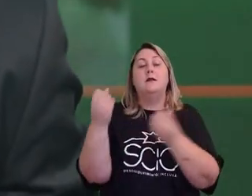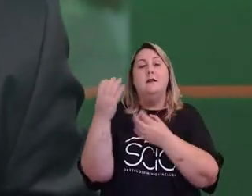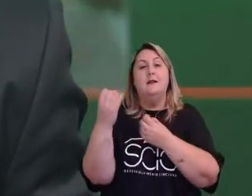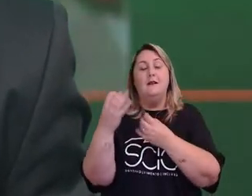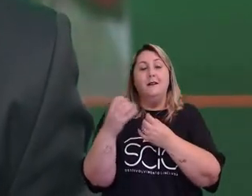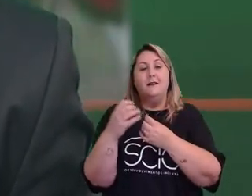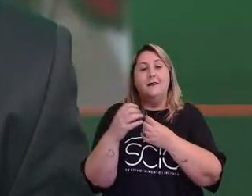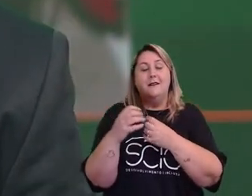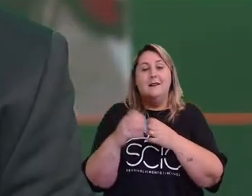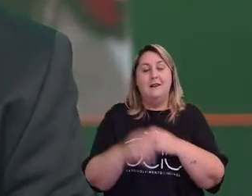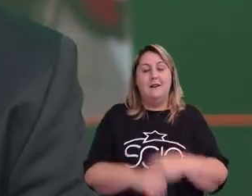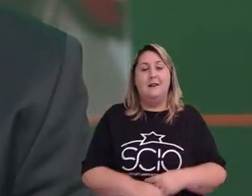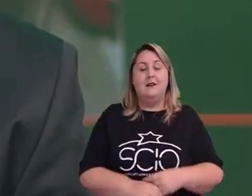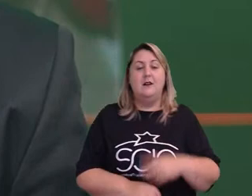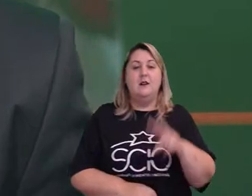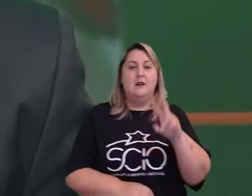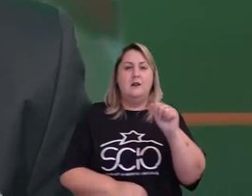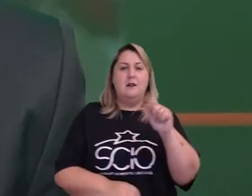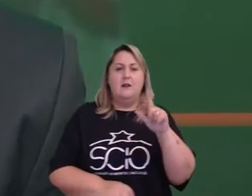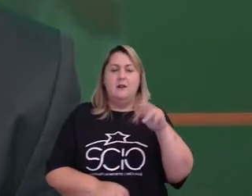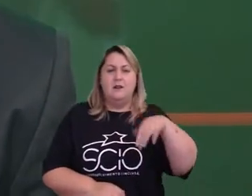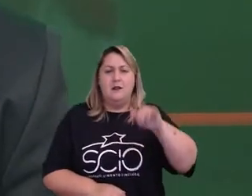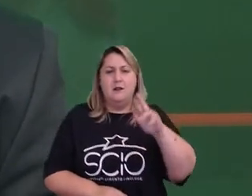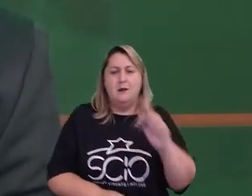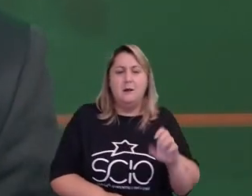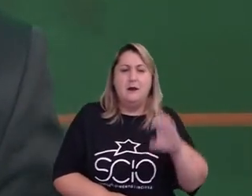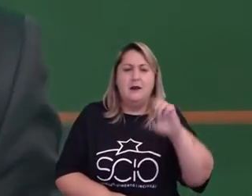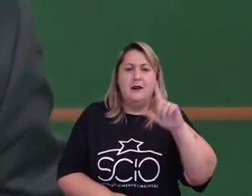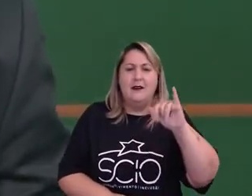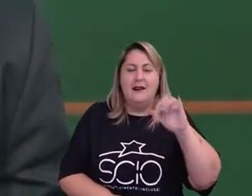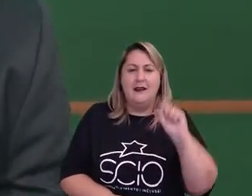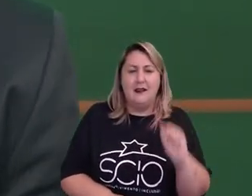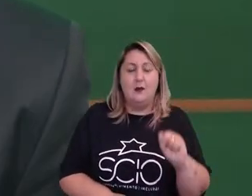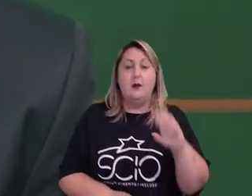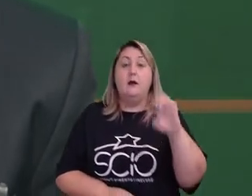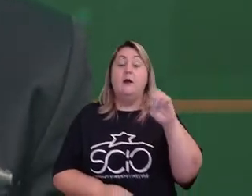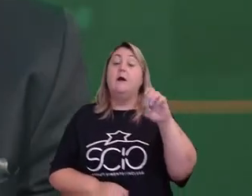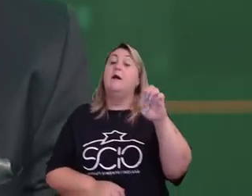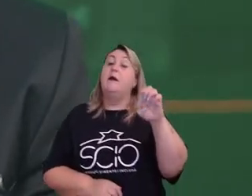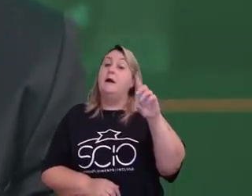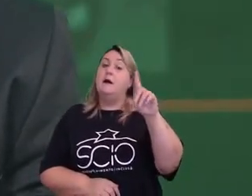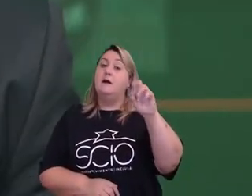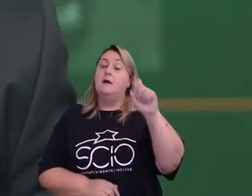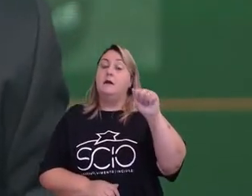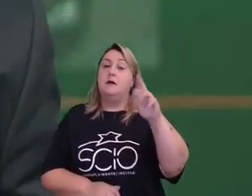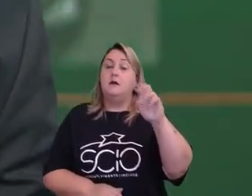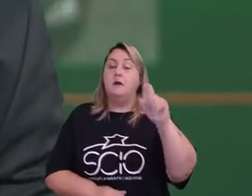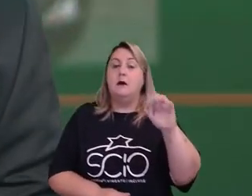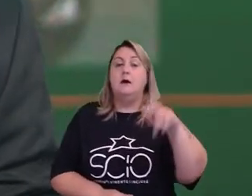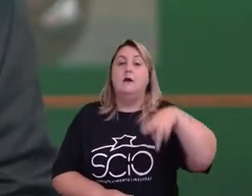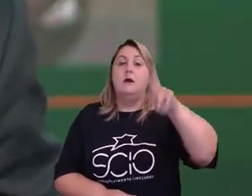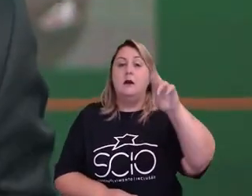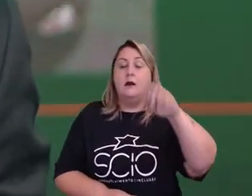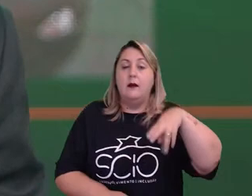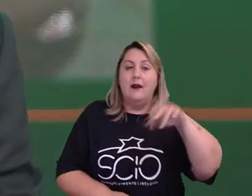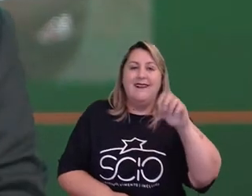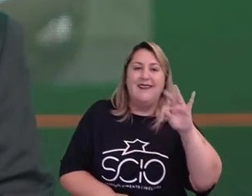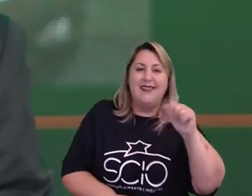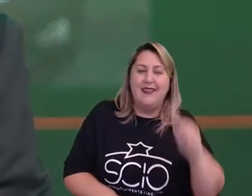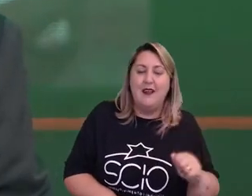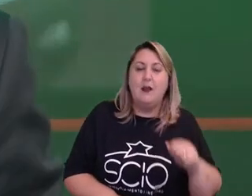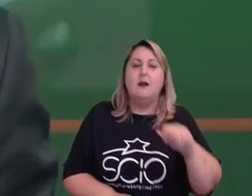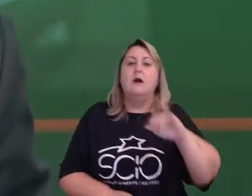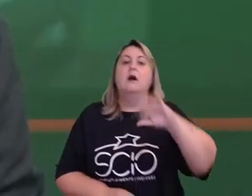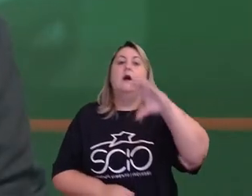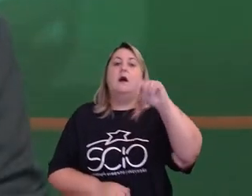mensagens aqui do chat. O Valmir, o Elias, o Eduardo, o Wellington Júnior, a Renata, o Claudimiro,